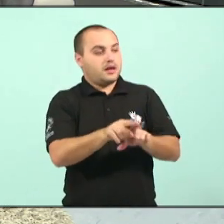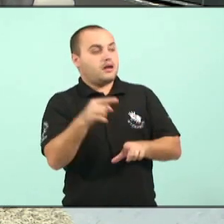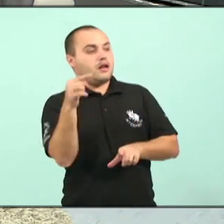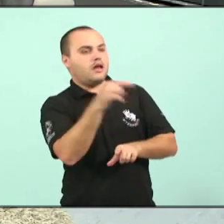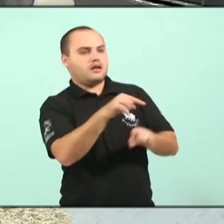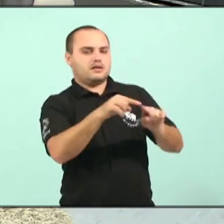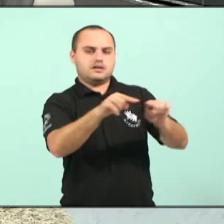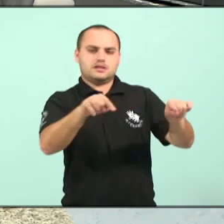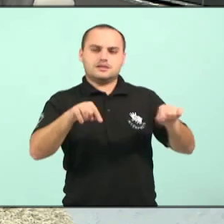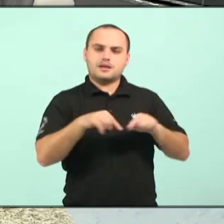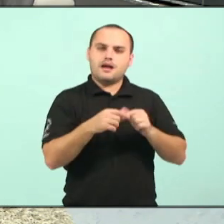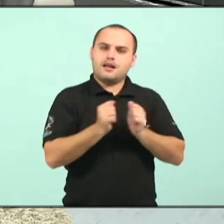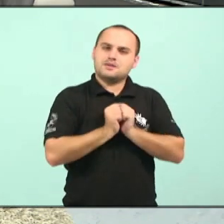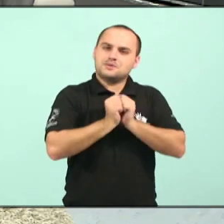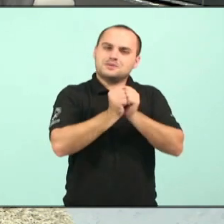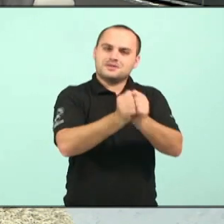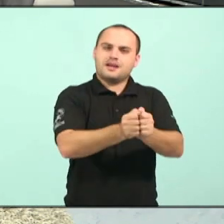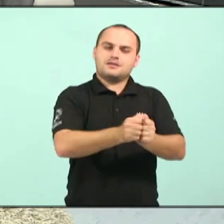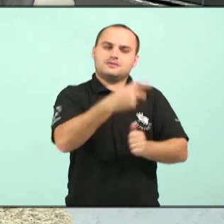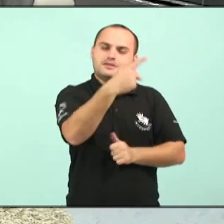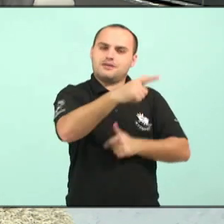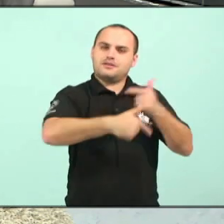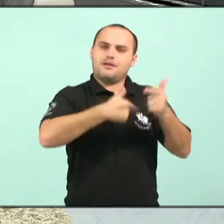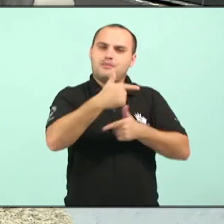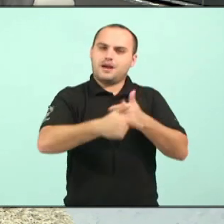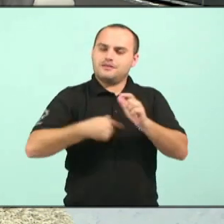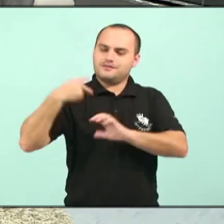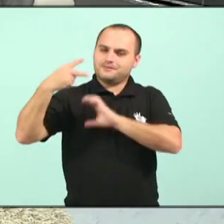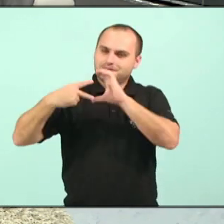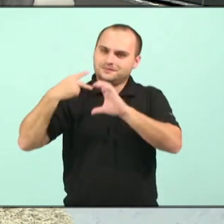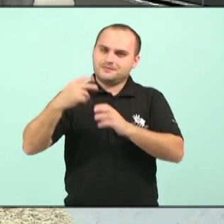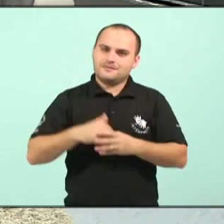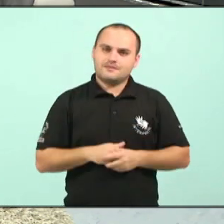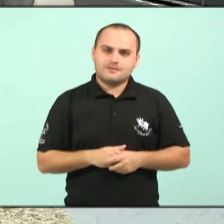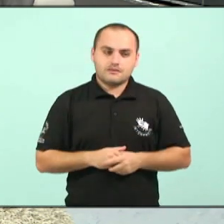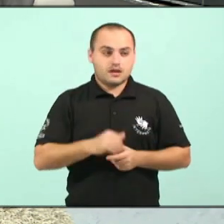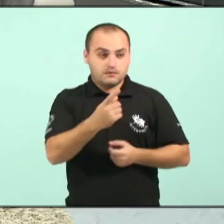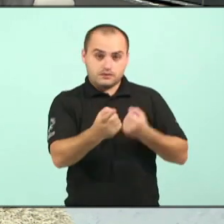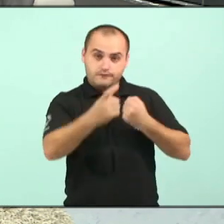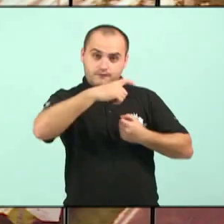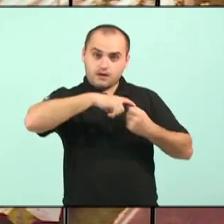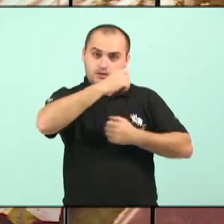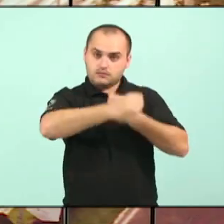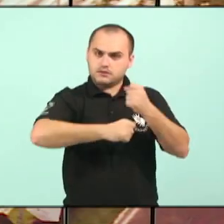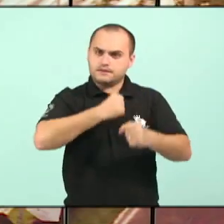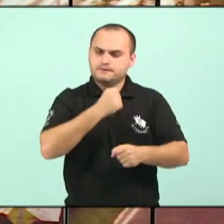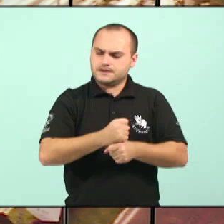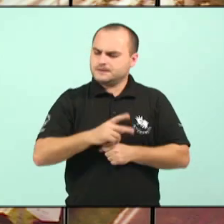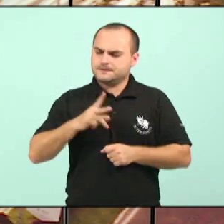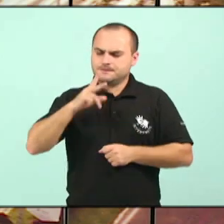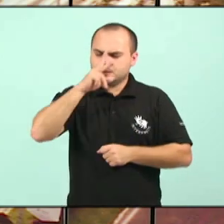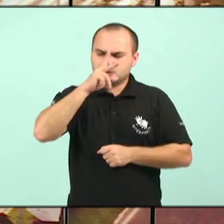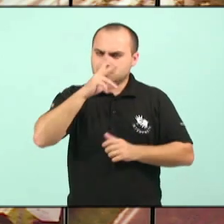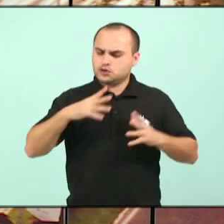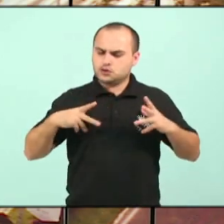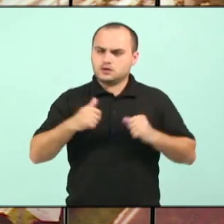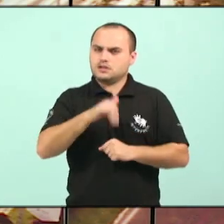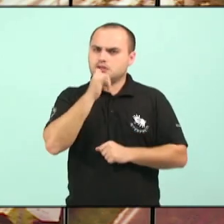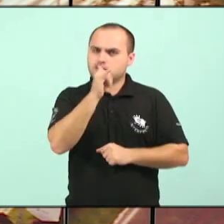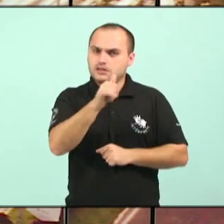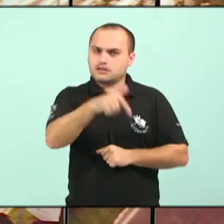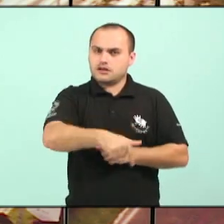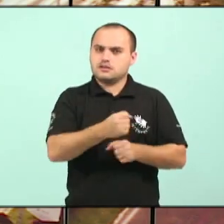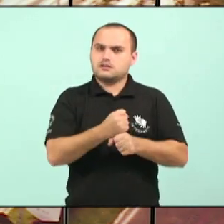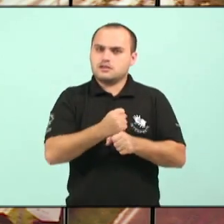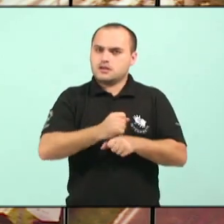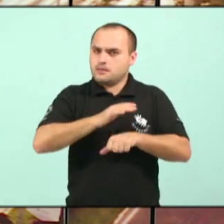lhe ajudando, né, com o seu trabalho parlamentar. Que o senhor volte renovado e com todas as energias deste ano, um pouco mais,